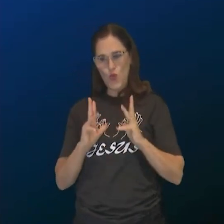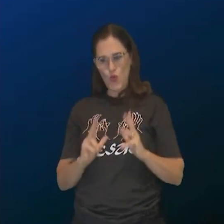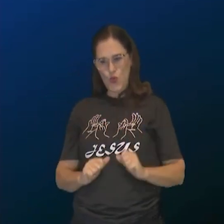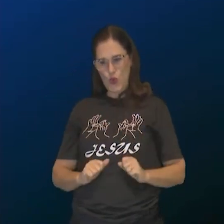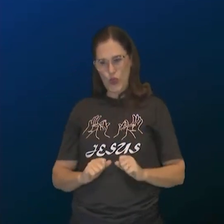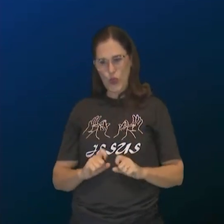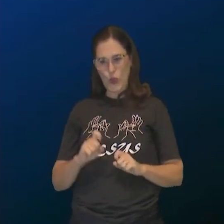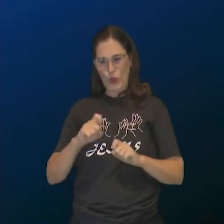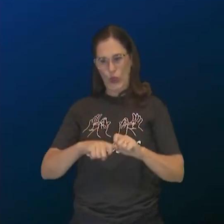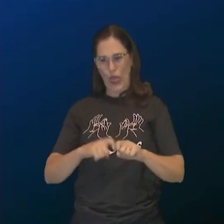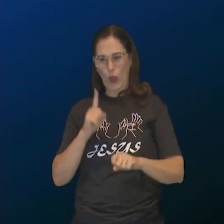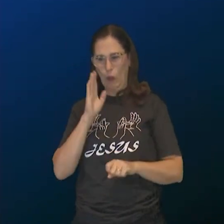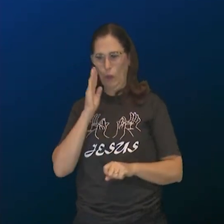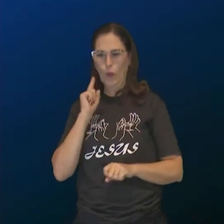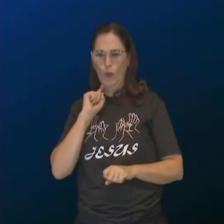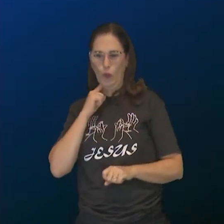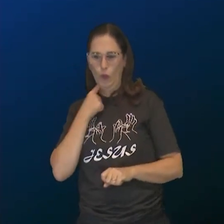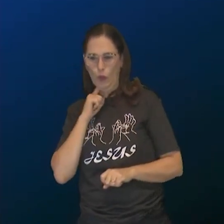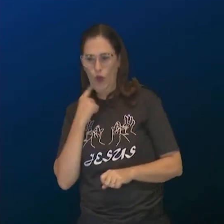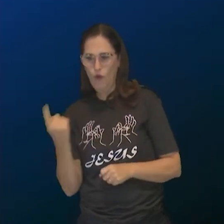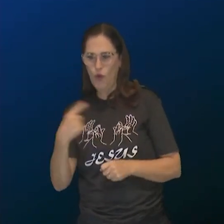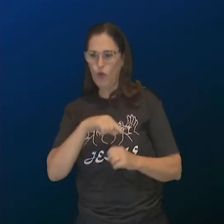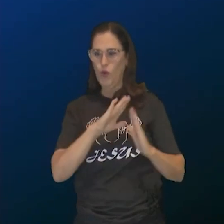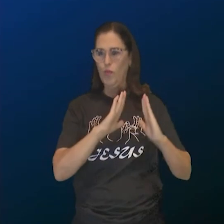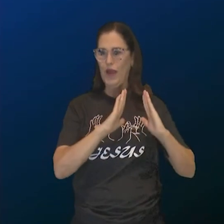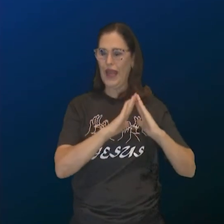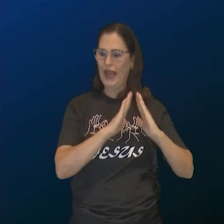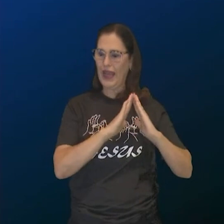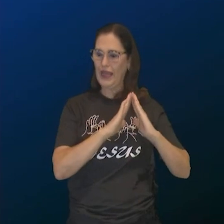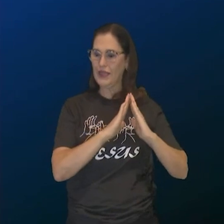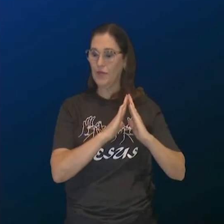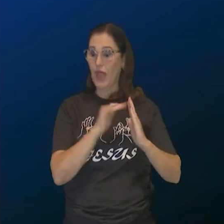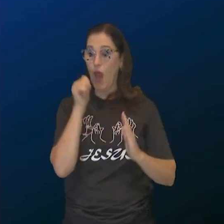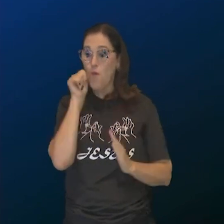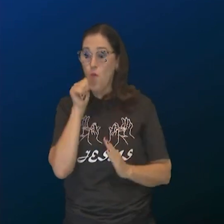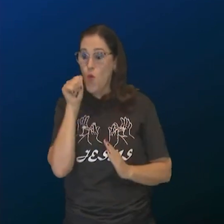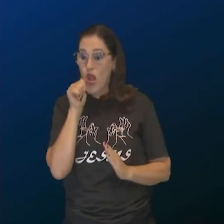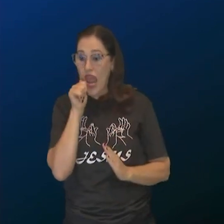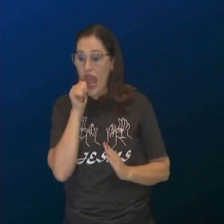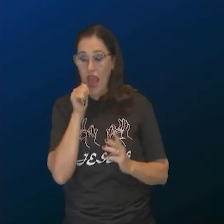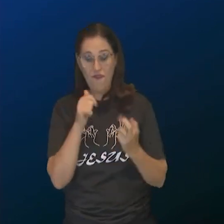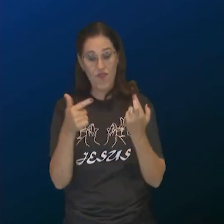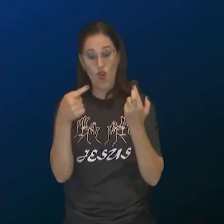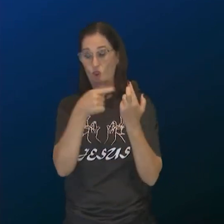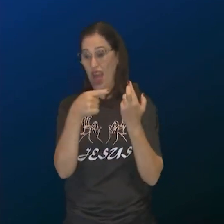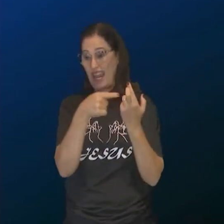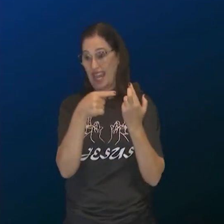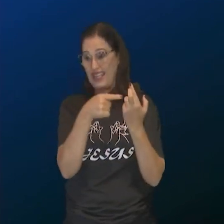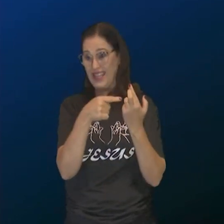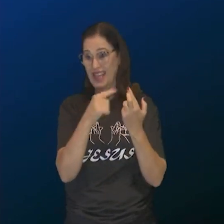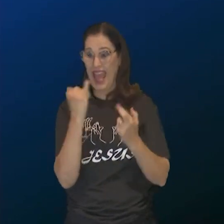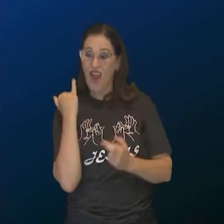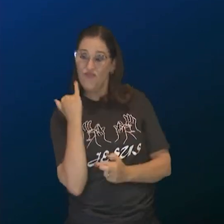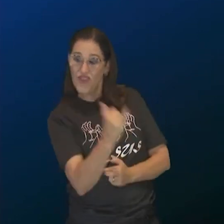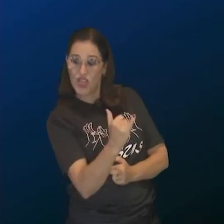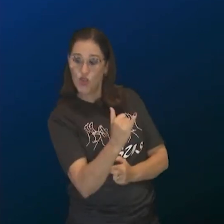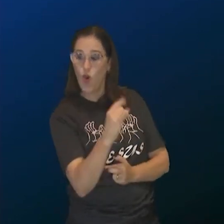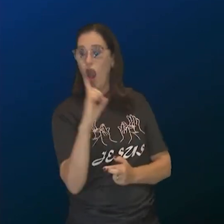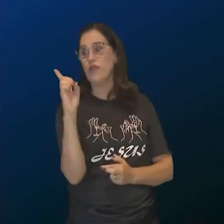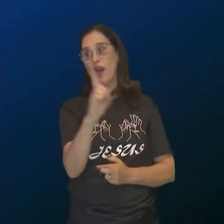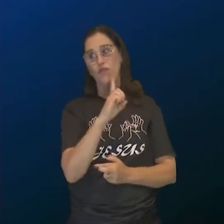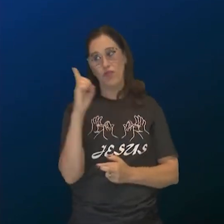sua imundícia, voltou para casa. A mulher concebeu e mandou dizer a